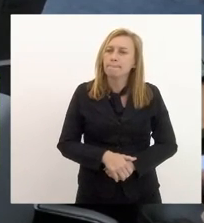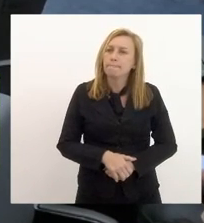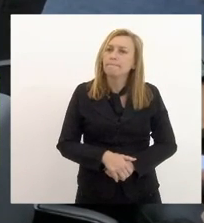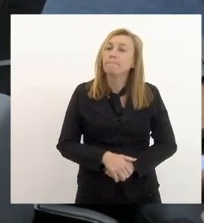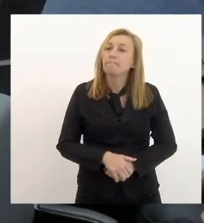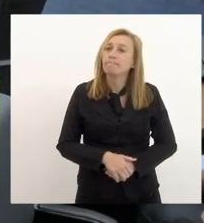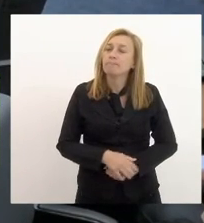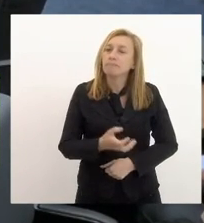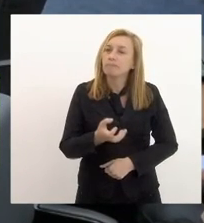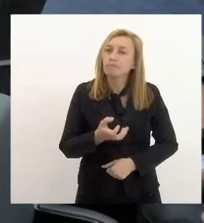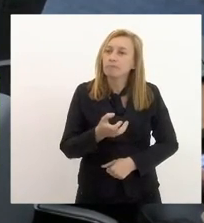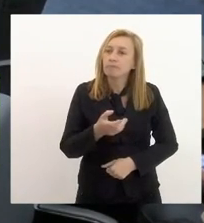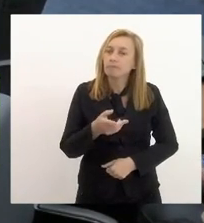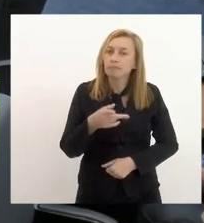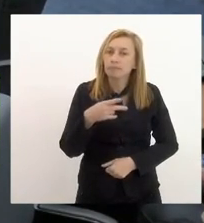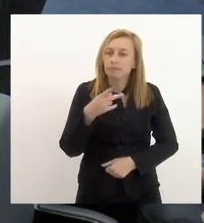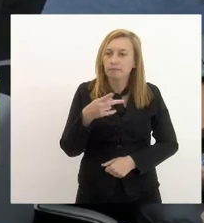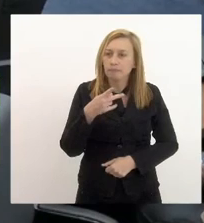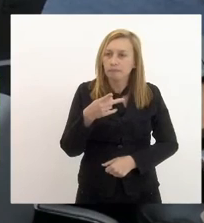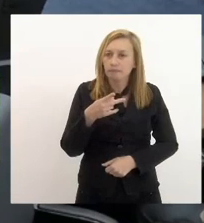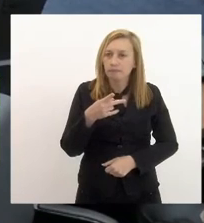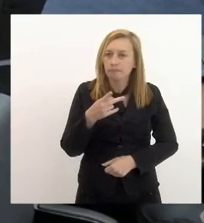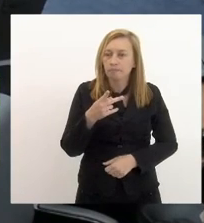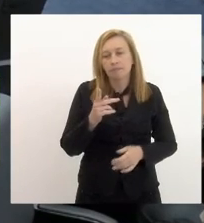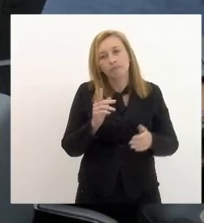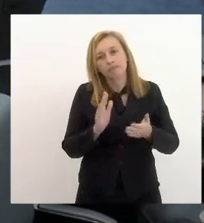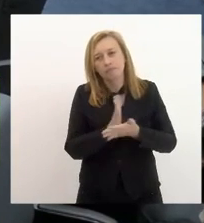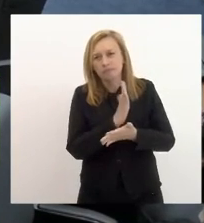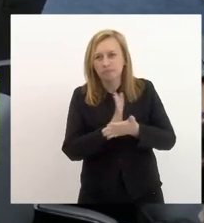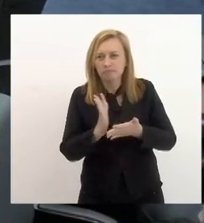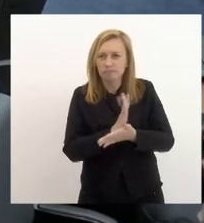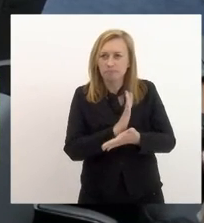queria fazer aqui só algumas ponderações